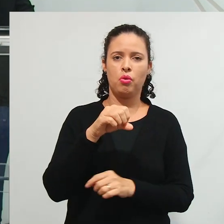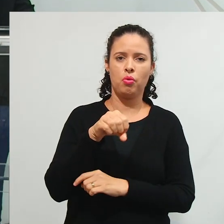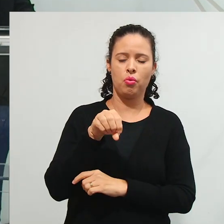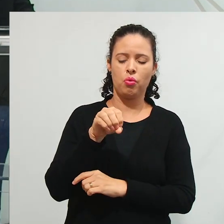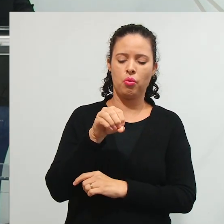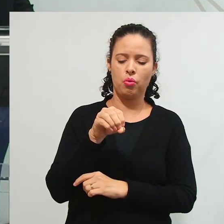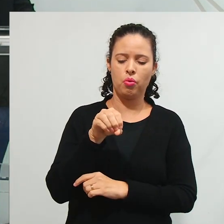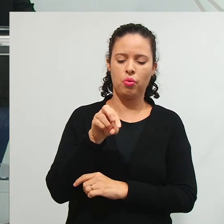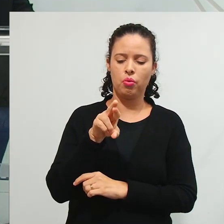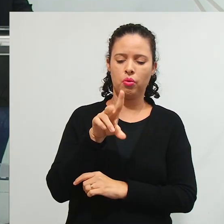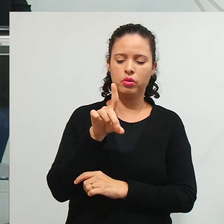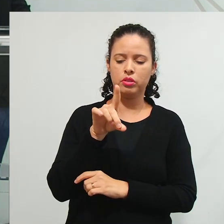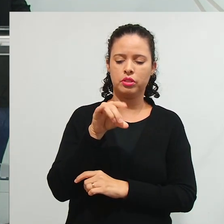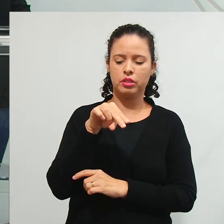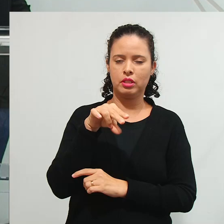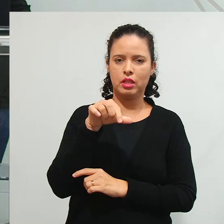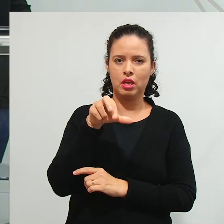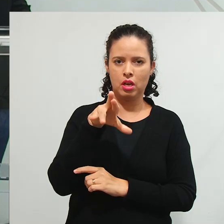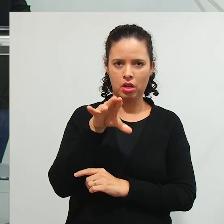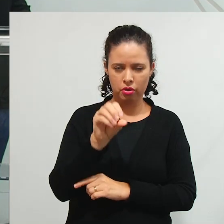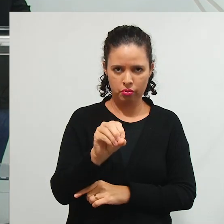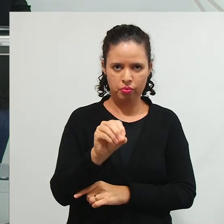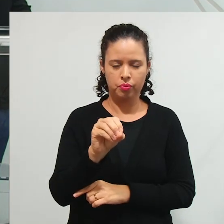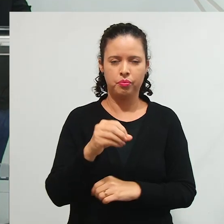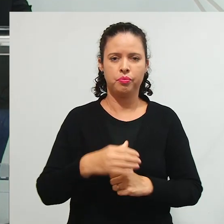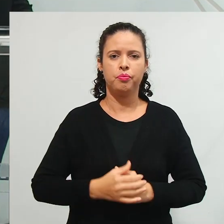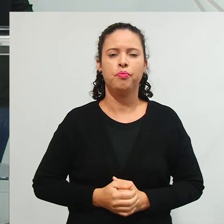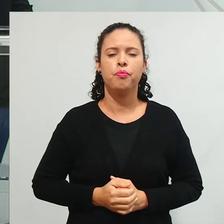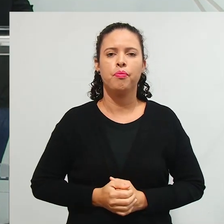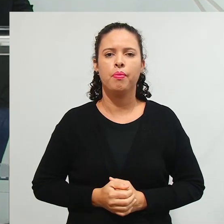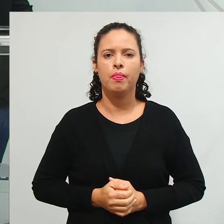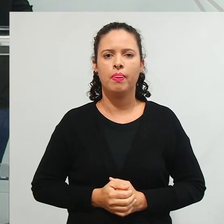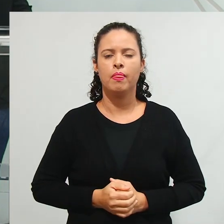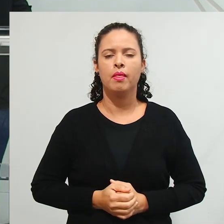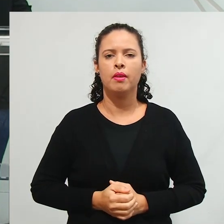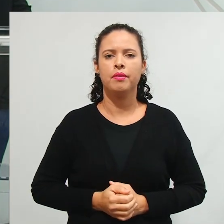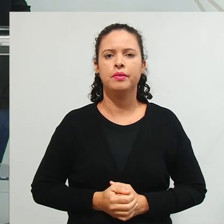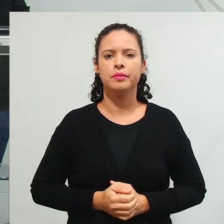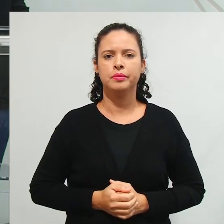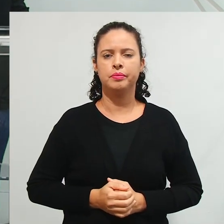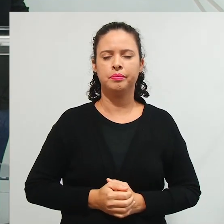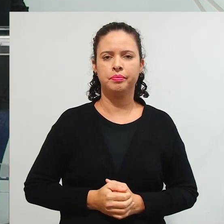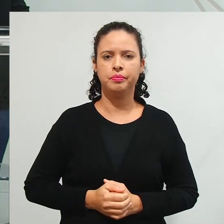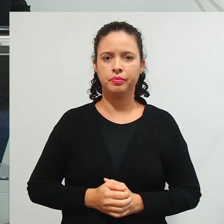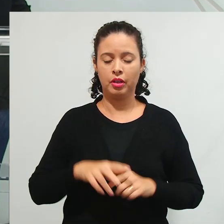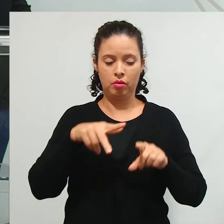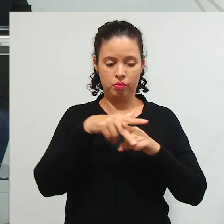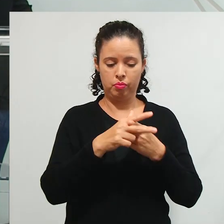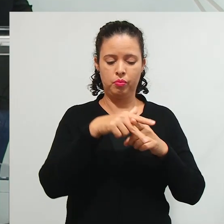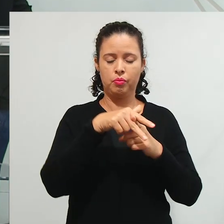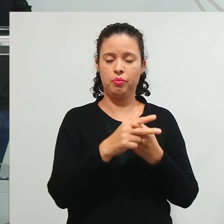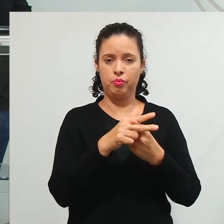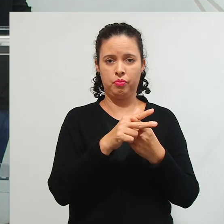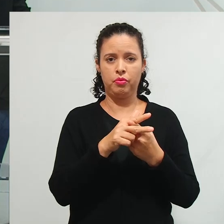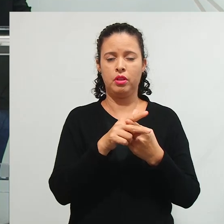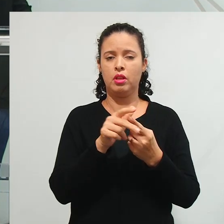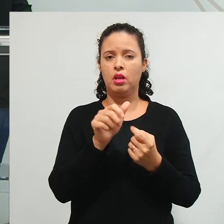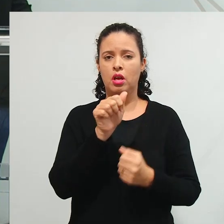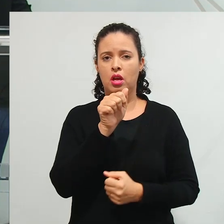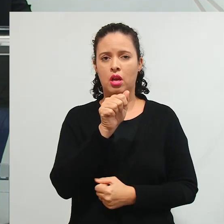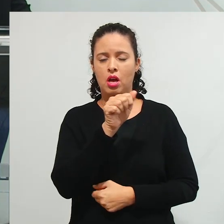Então, vamos voltar ao serviço de manutenção de ar. Então, serviços de manutenção de